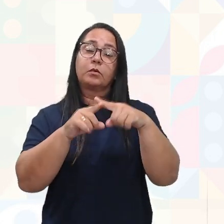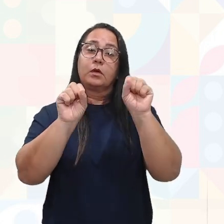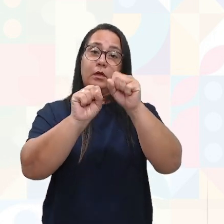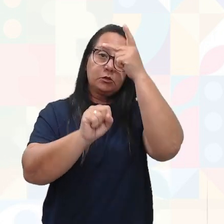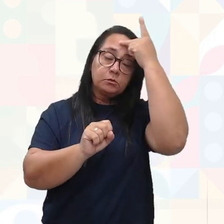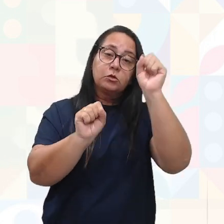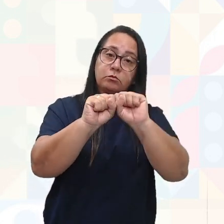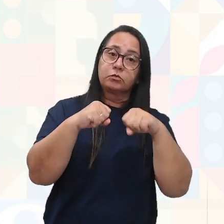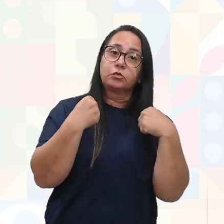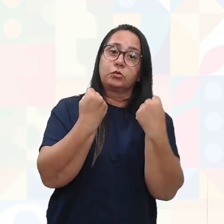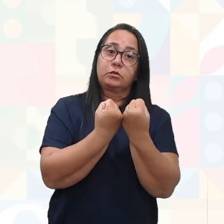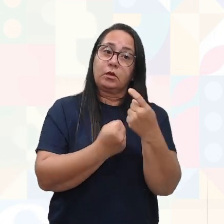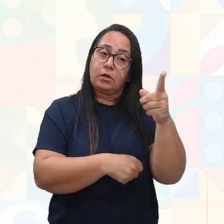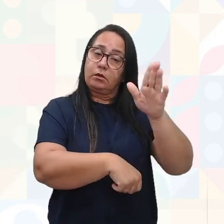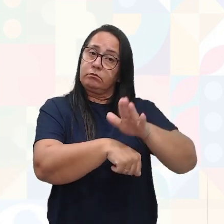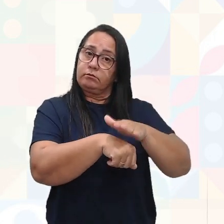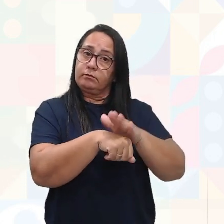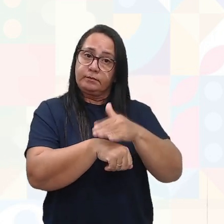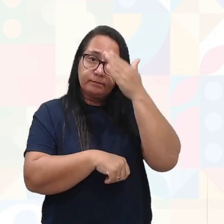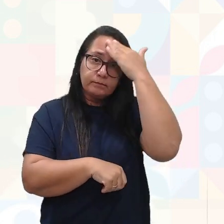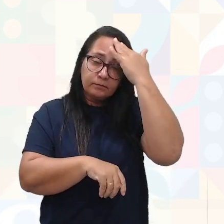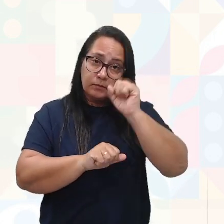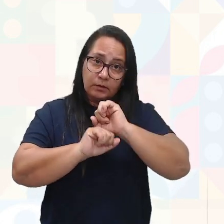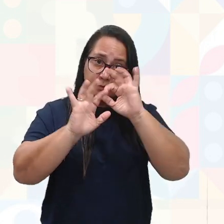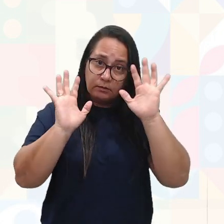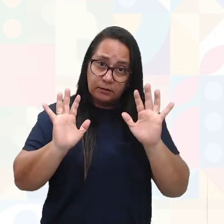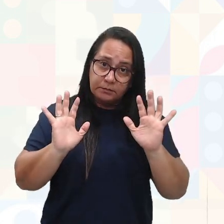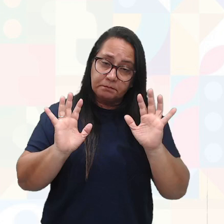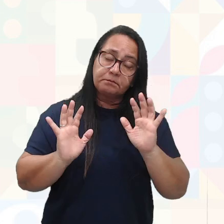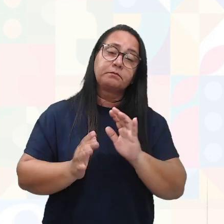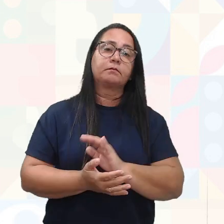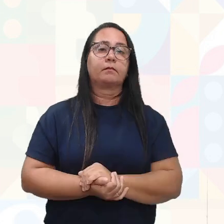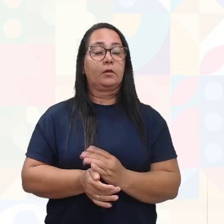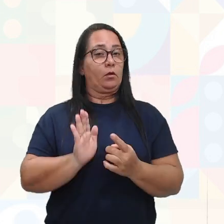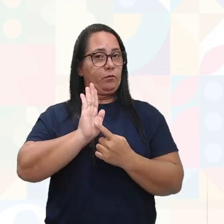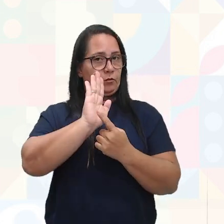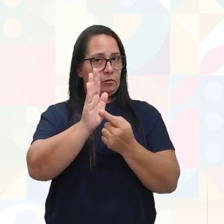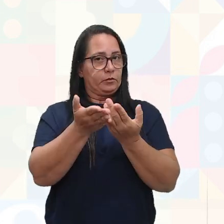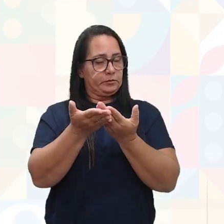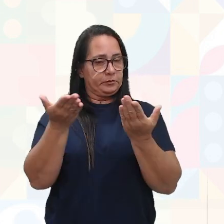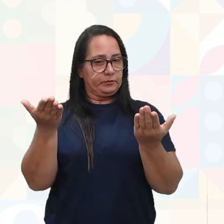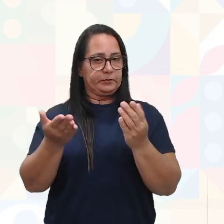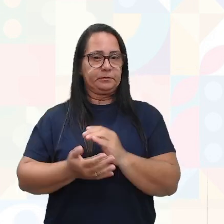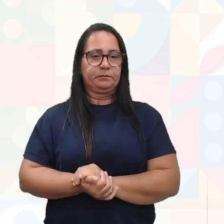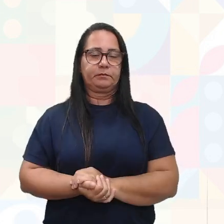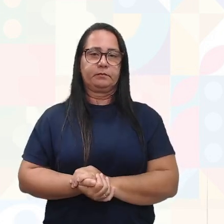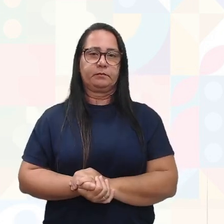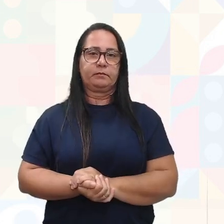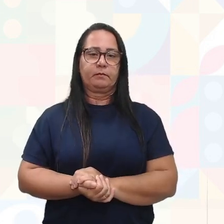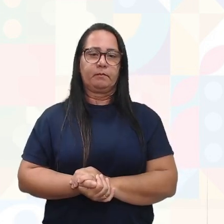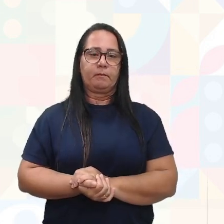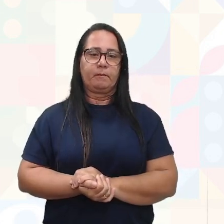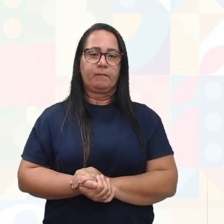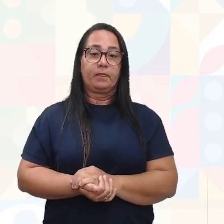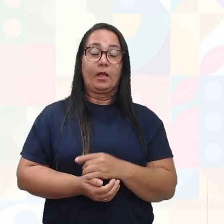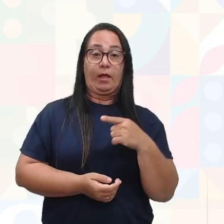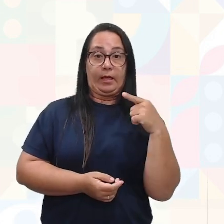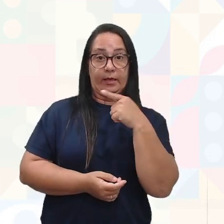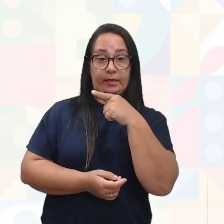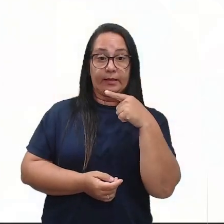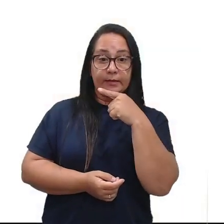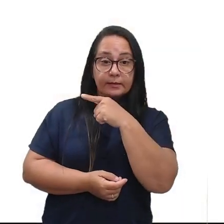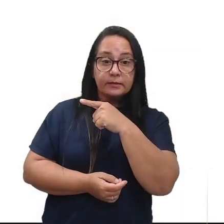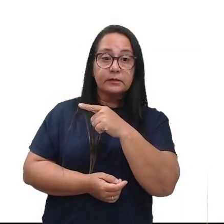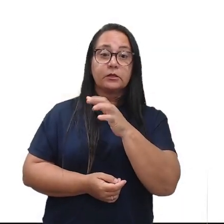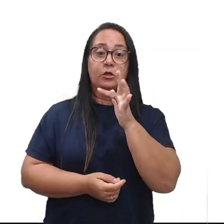encarrega de fazer isso. Vocês compreenderam até aí? Deixa eu mostrar para vocês quem que foi Foucault. Olha aí.